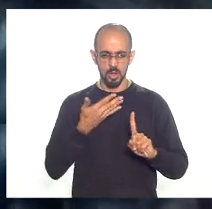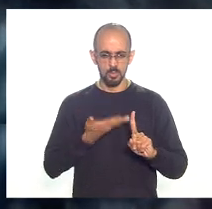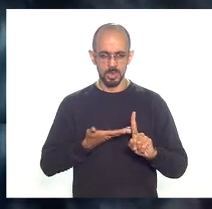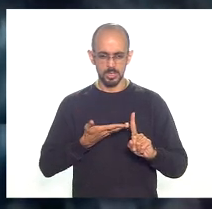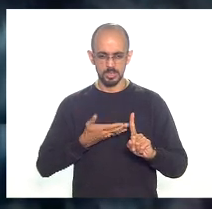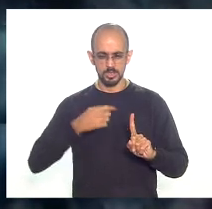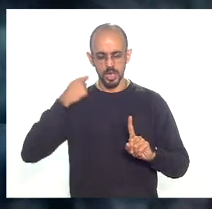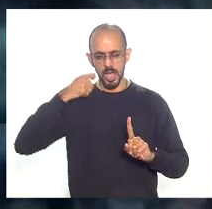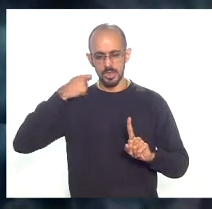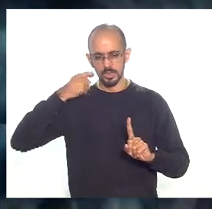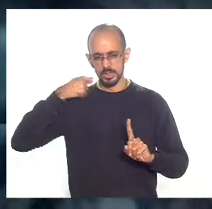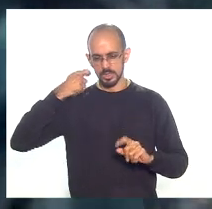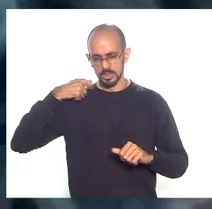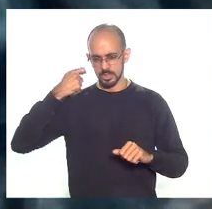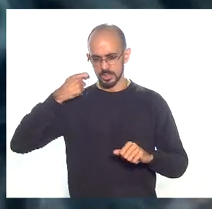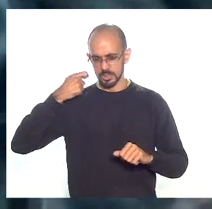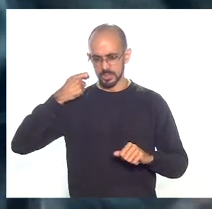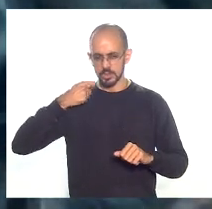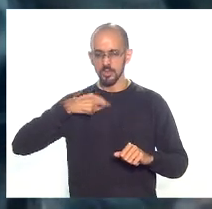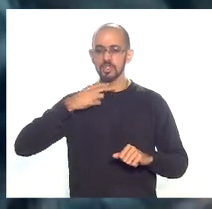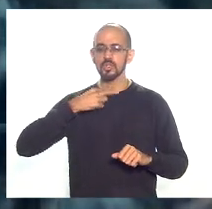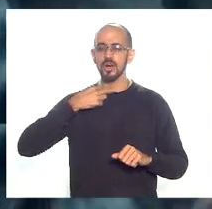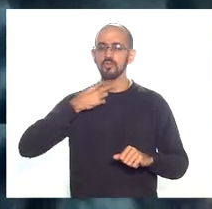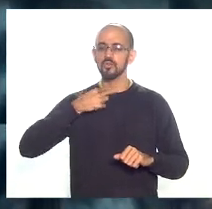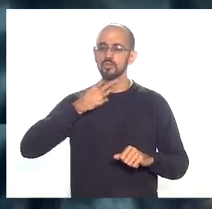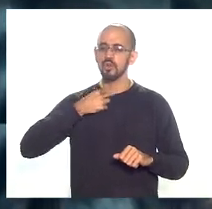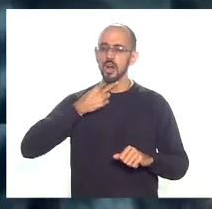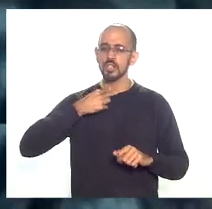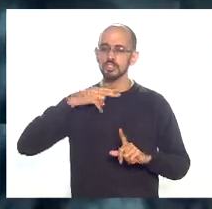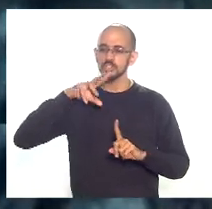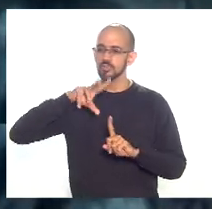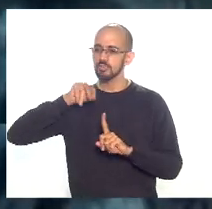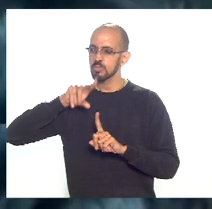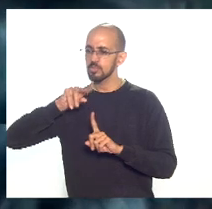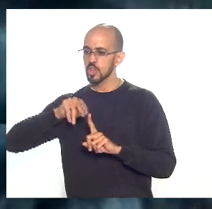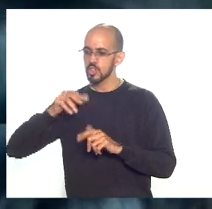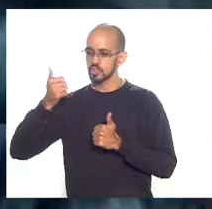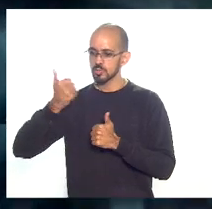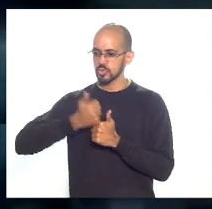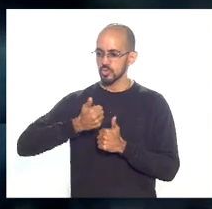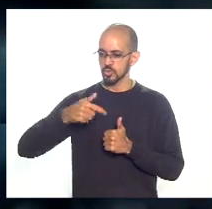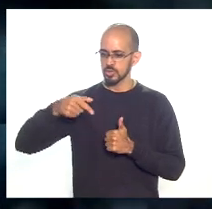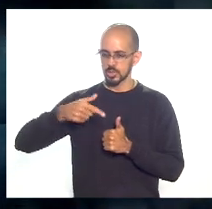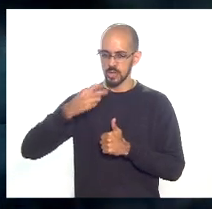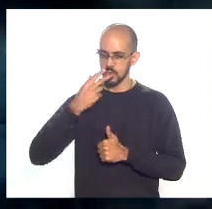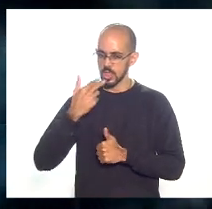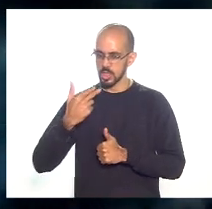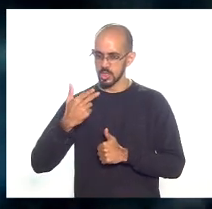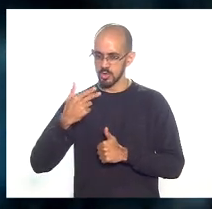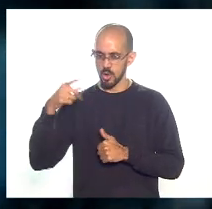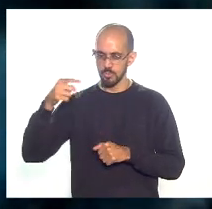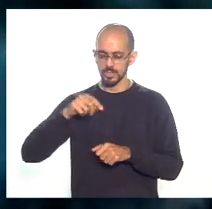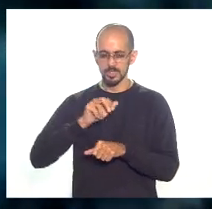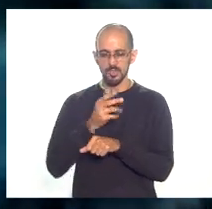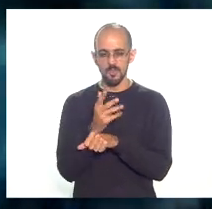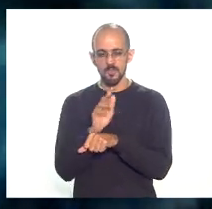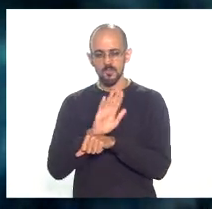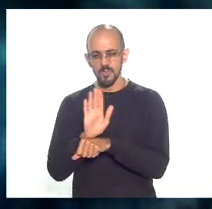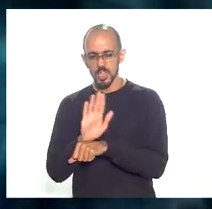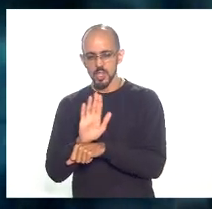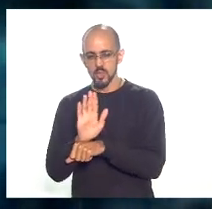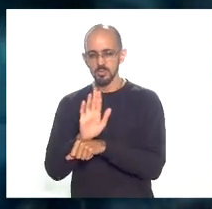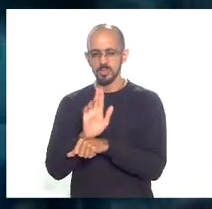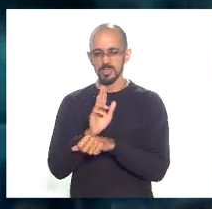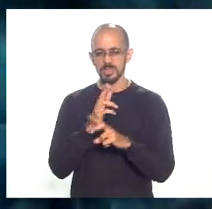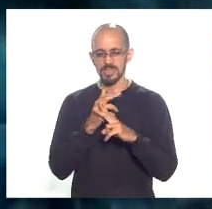atriz que através da sua voz na função de dubladora teve uma contribuição muito grande diversos filmes desenhos séries